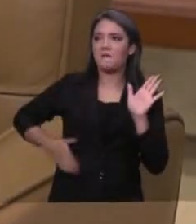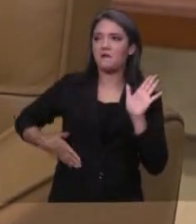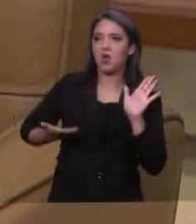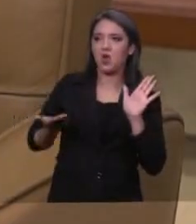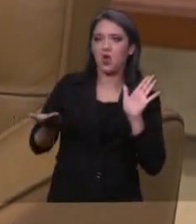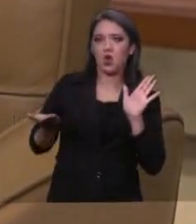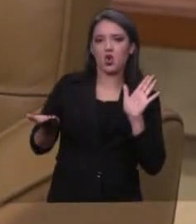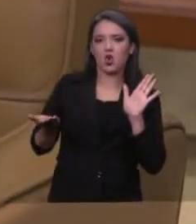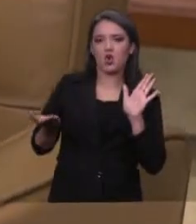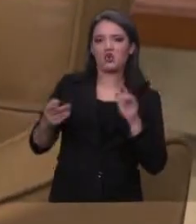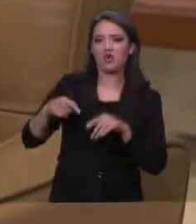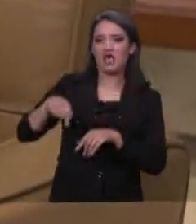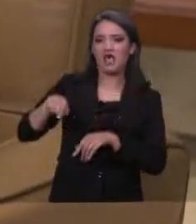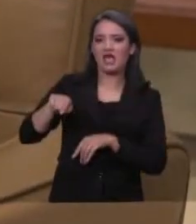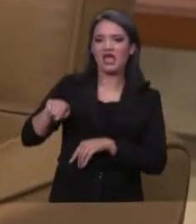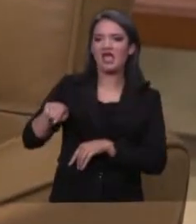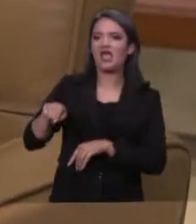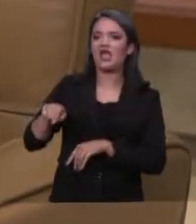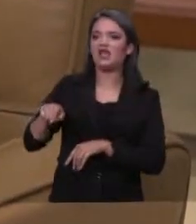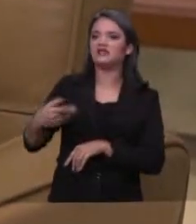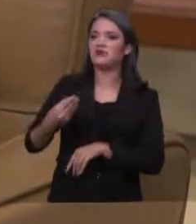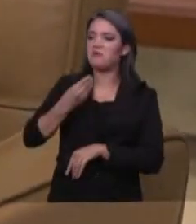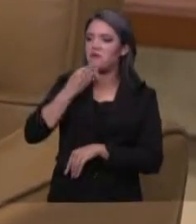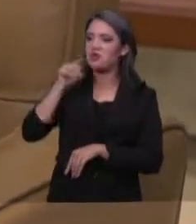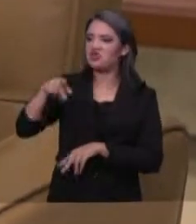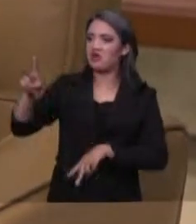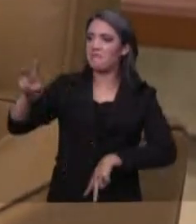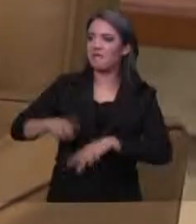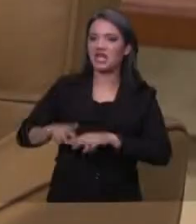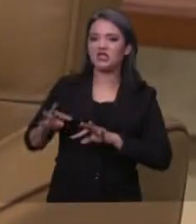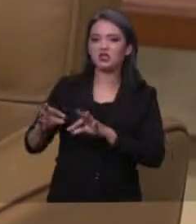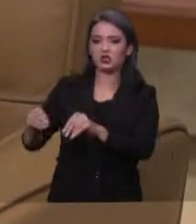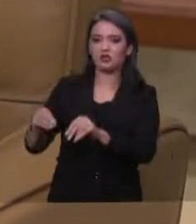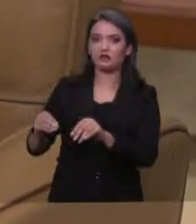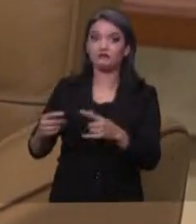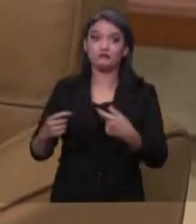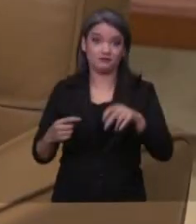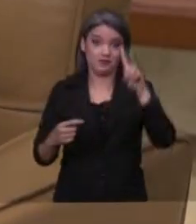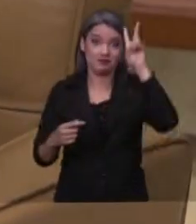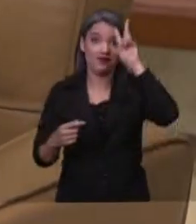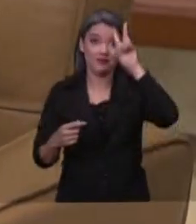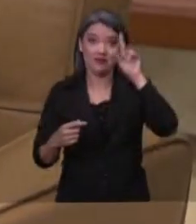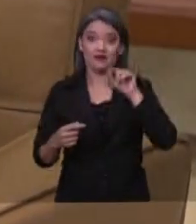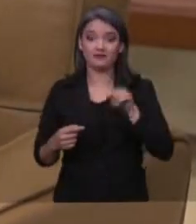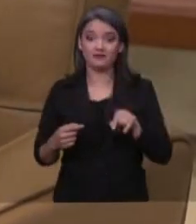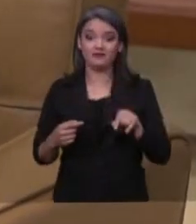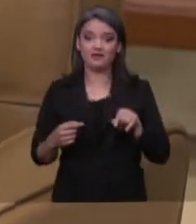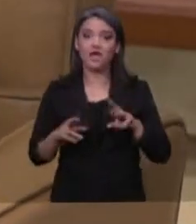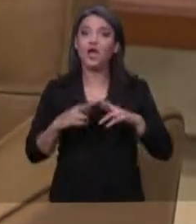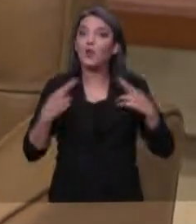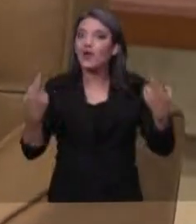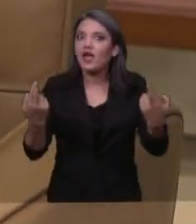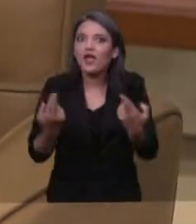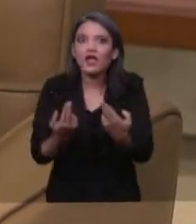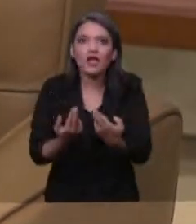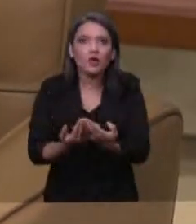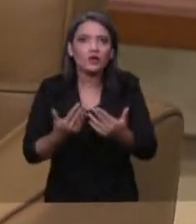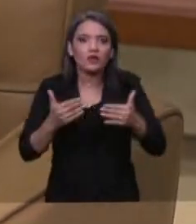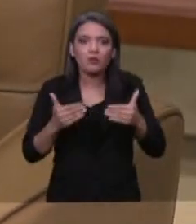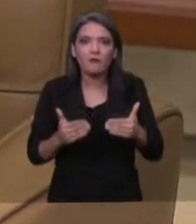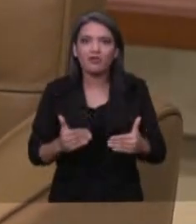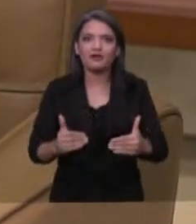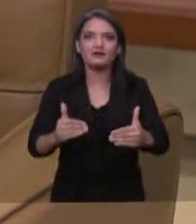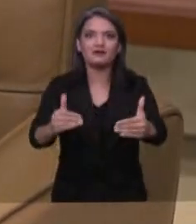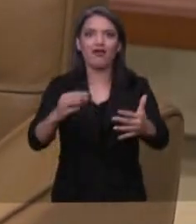e dizia que nós deveríamos estar todos presos. Bom que se lembre disso. Isso é reunião ministerial.